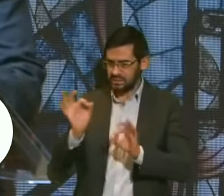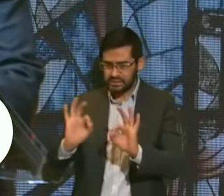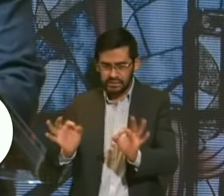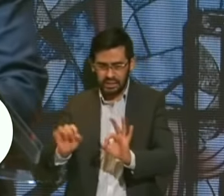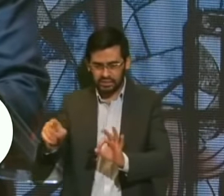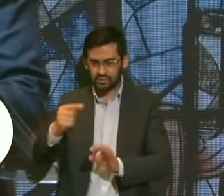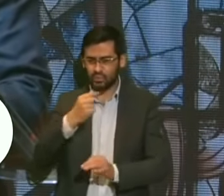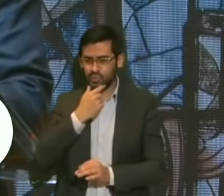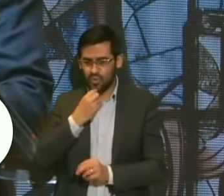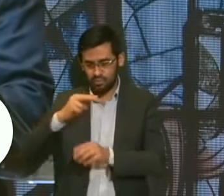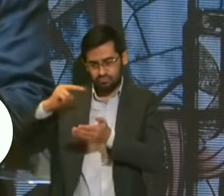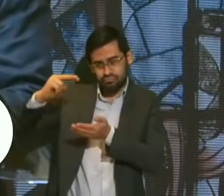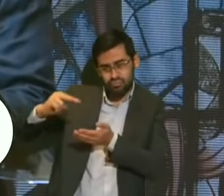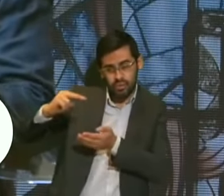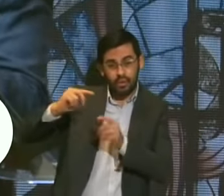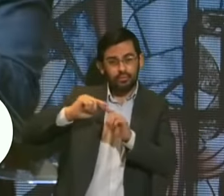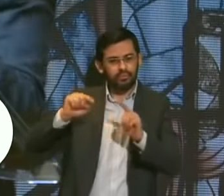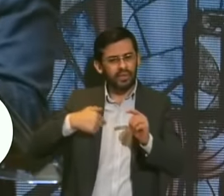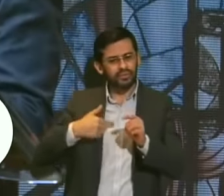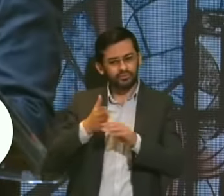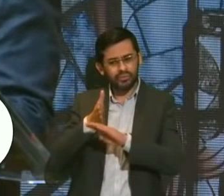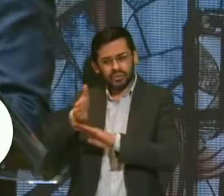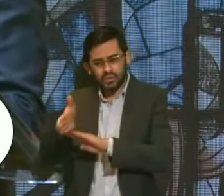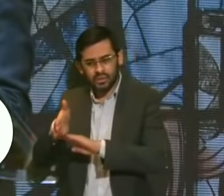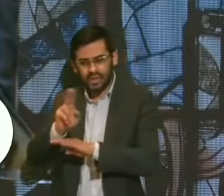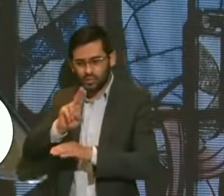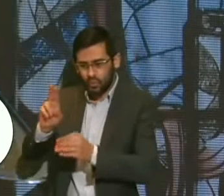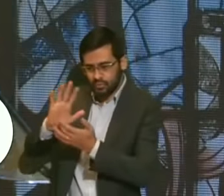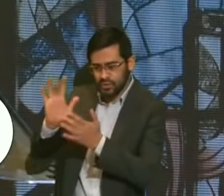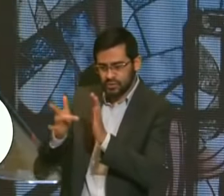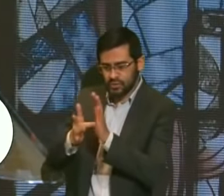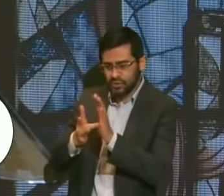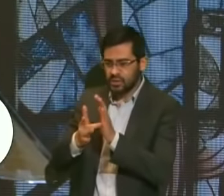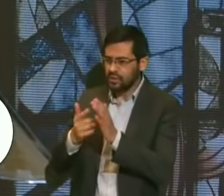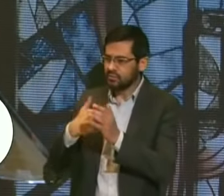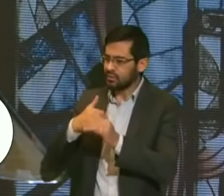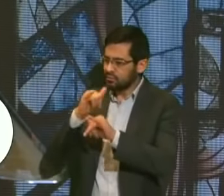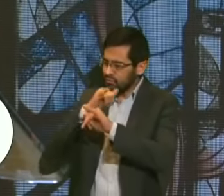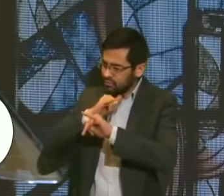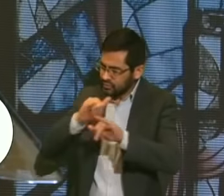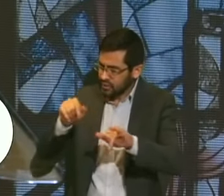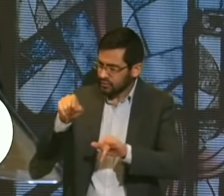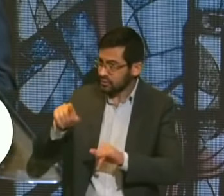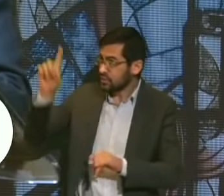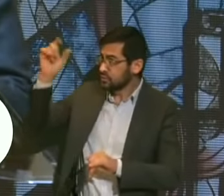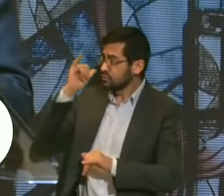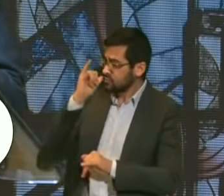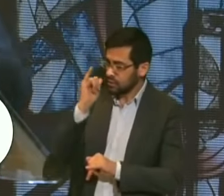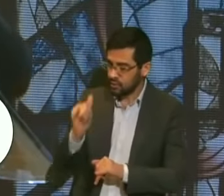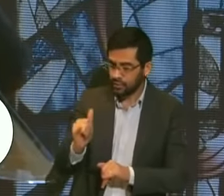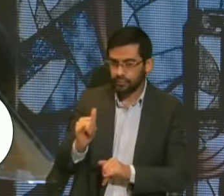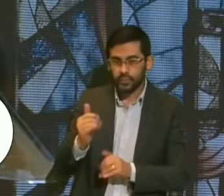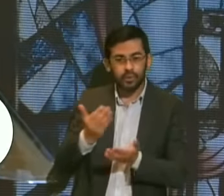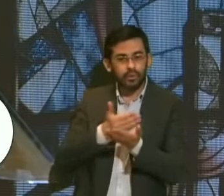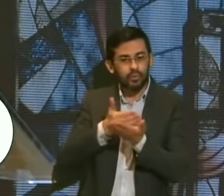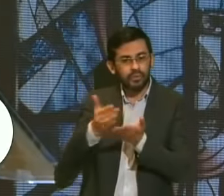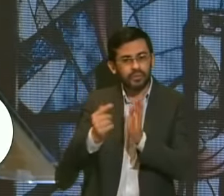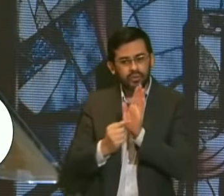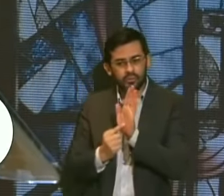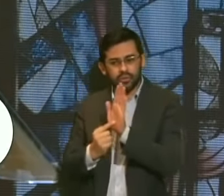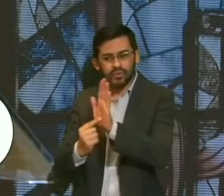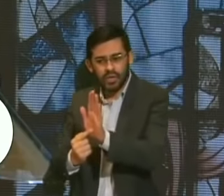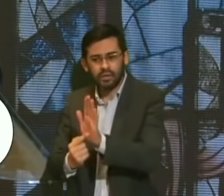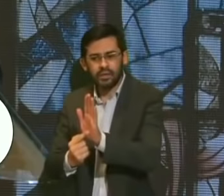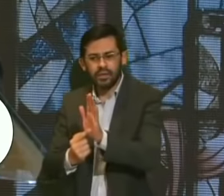me conheceu. Mas eu vim aqui em nome de Jesus e eu tenho uma mensagem do Senhor para você. E comecei a apresentar o plano